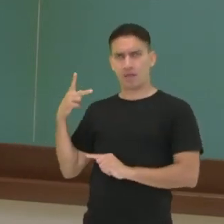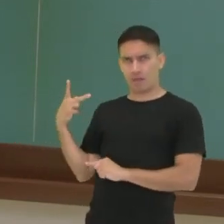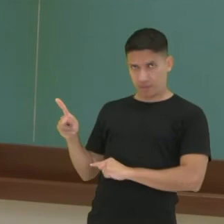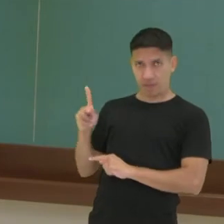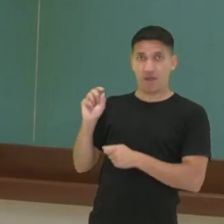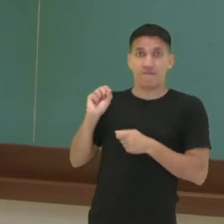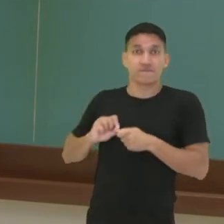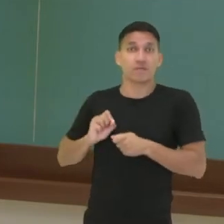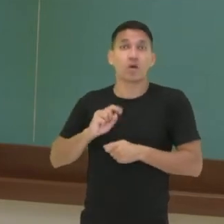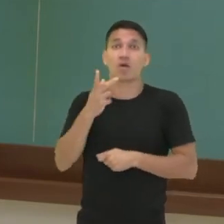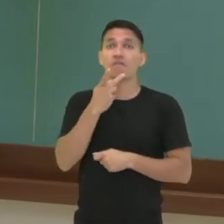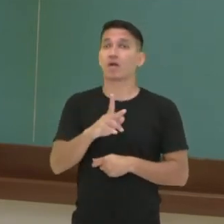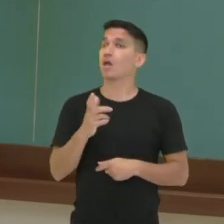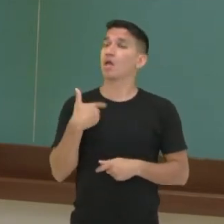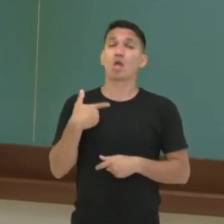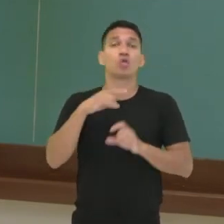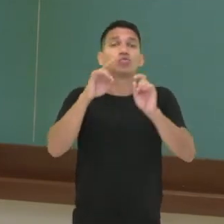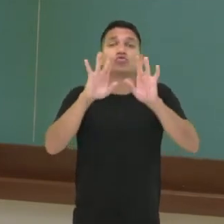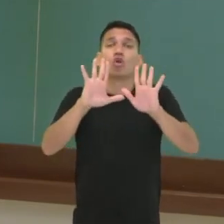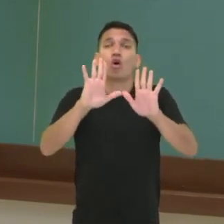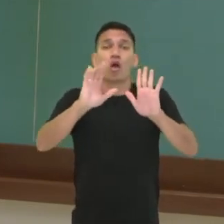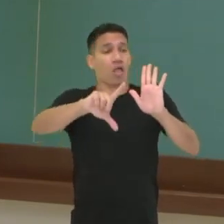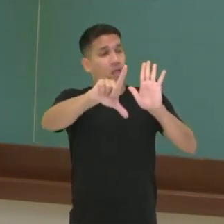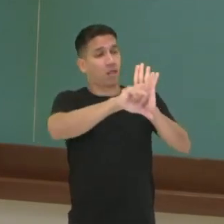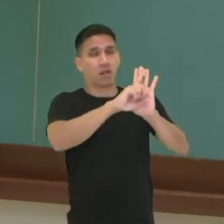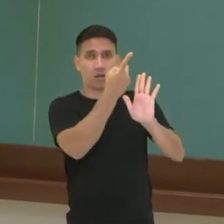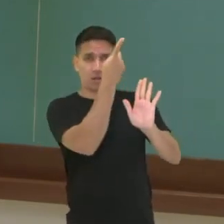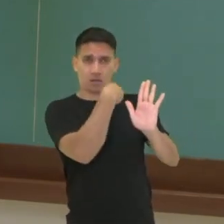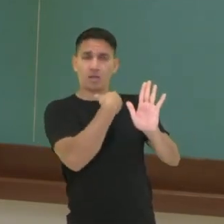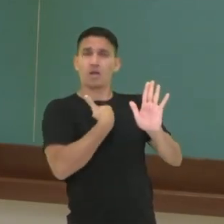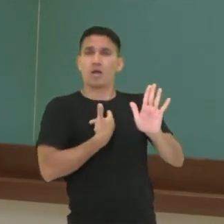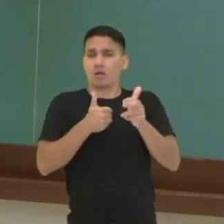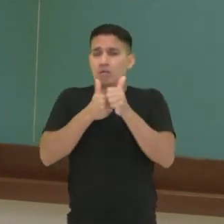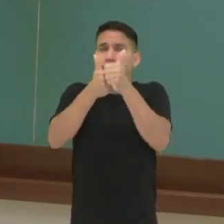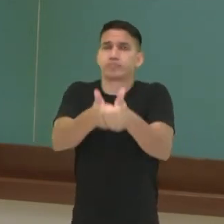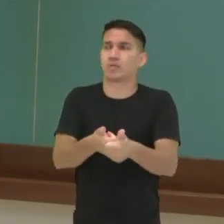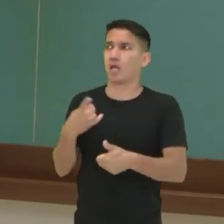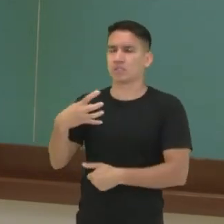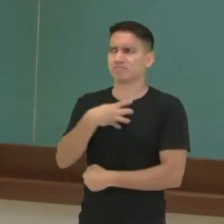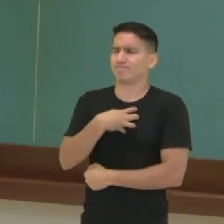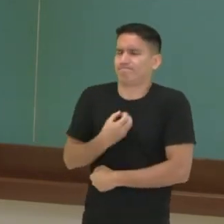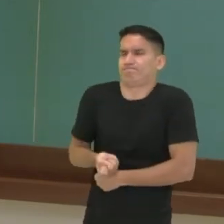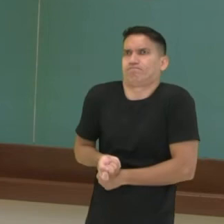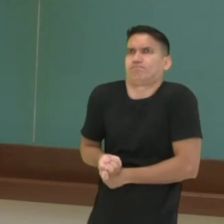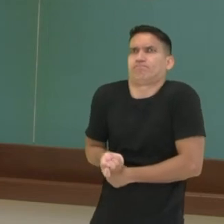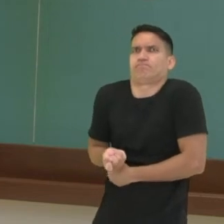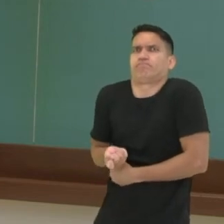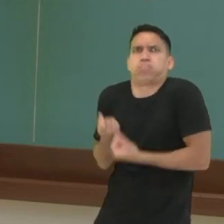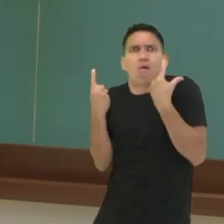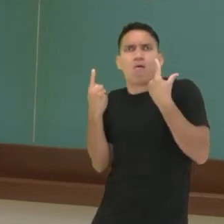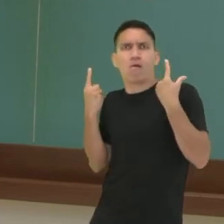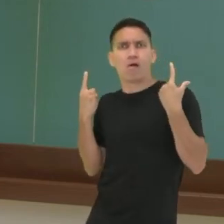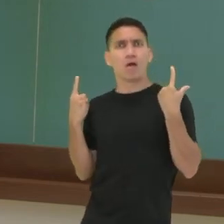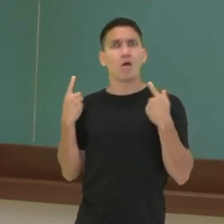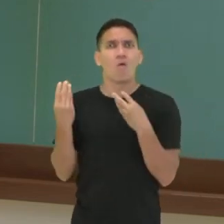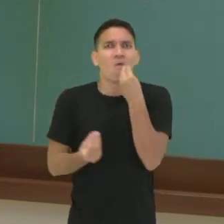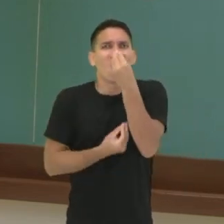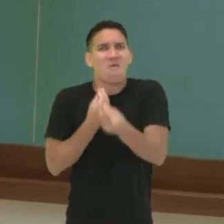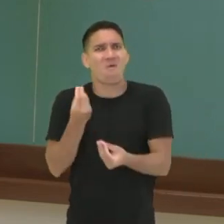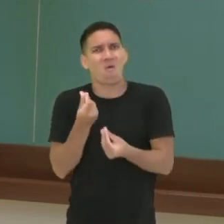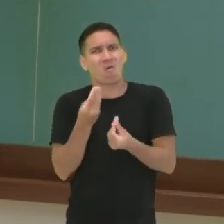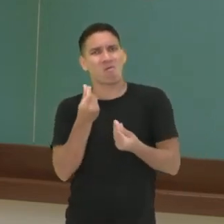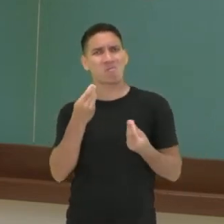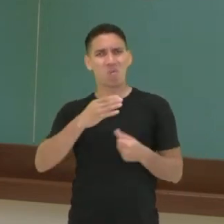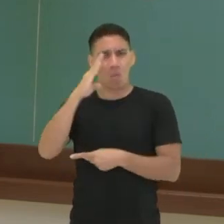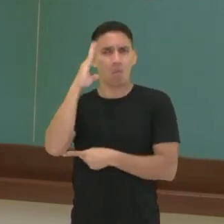cometeu foi: eu estava simplesmente cumprindo ordens. E ela fica muito chocada com essa banalidade do mal. Tem